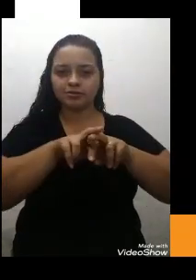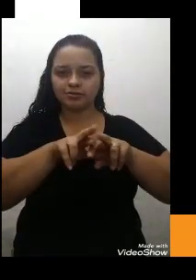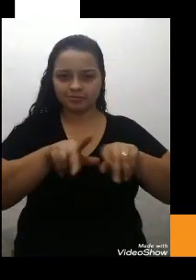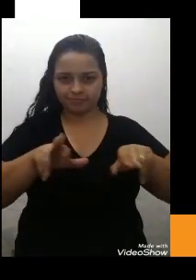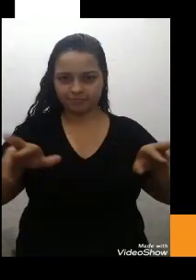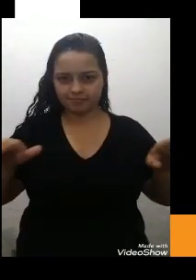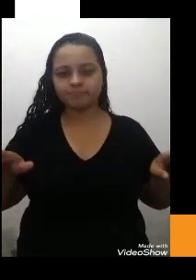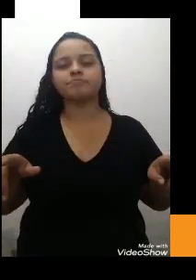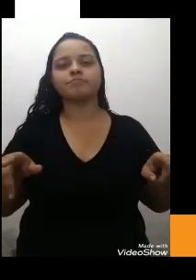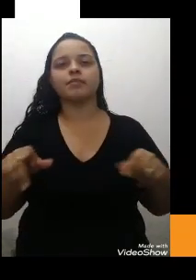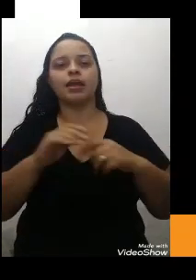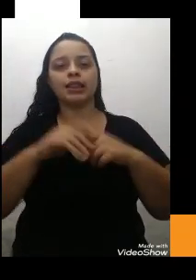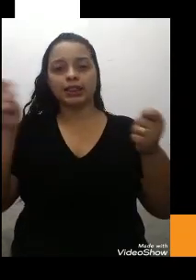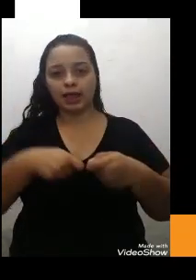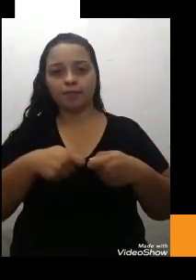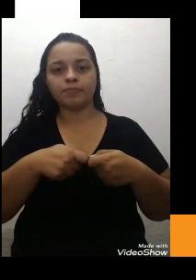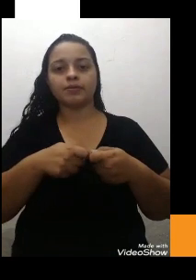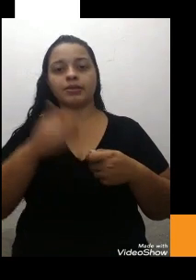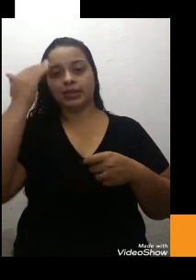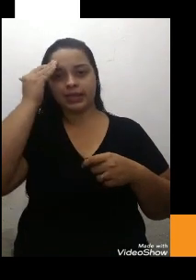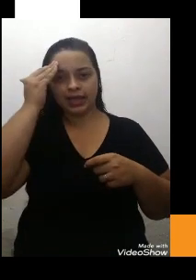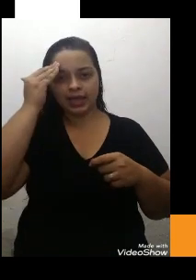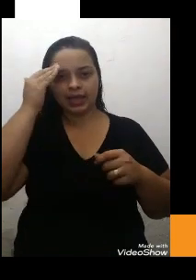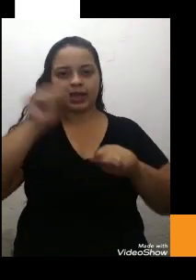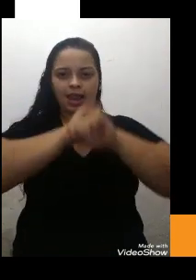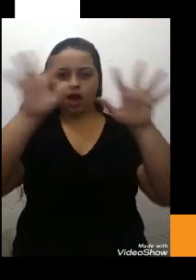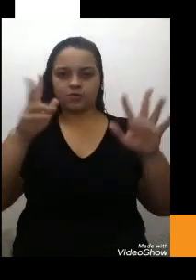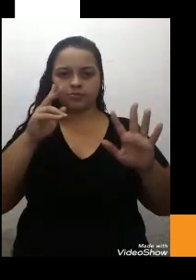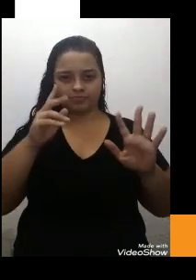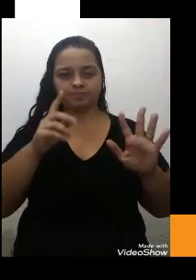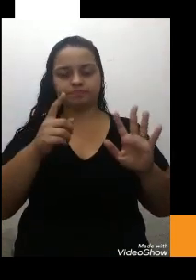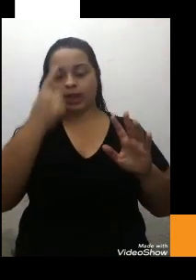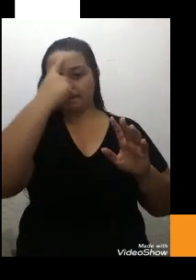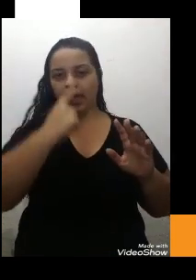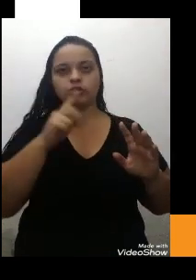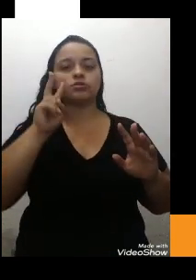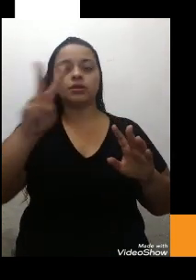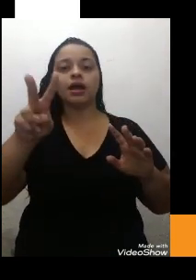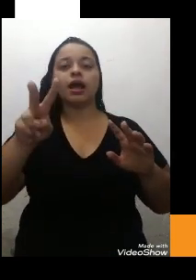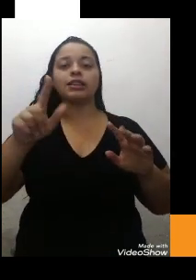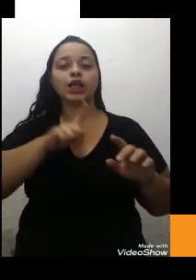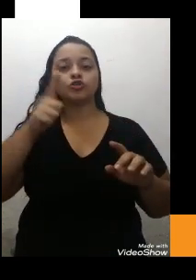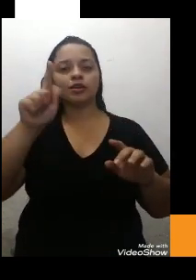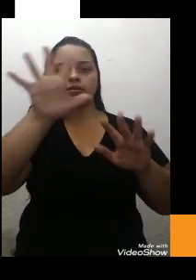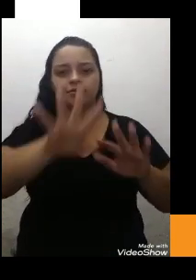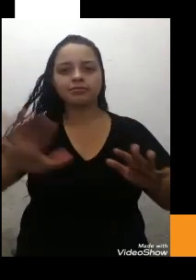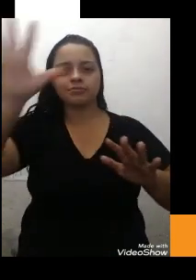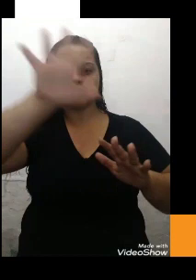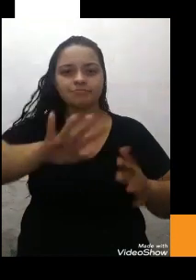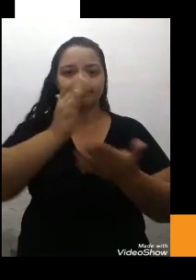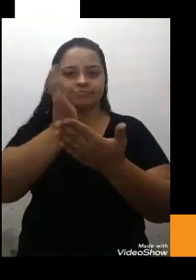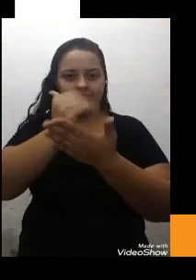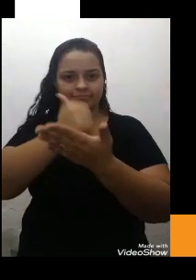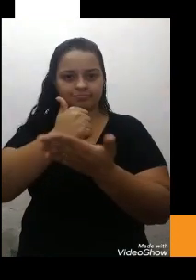pode trazer, né, para uma observação diversidades geográficas, por exemplo. Né? Porque um continente tão extenso, né, com